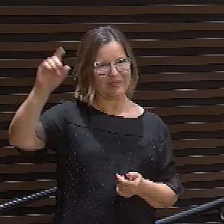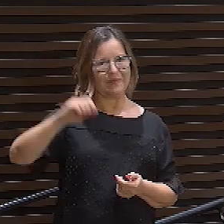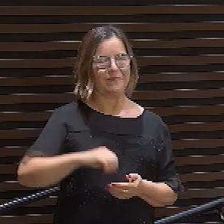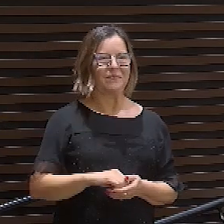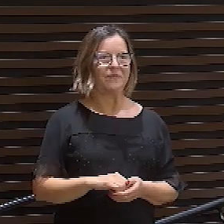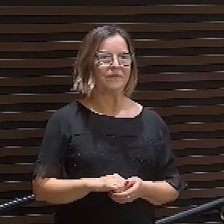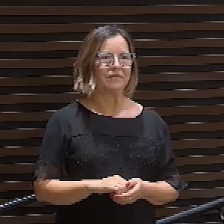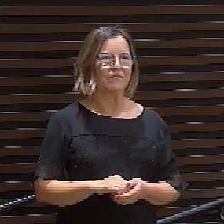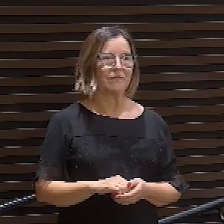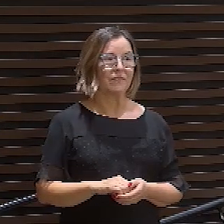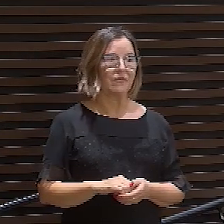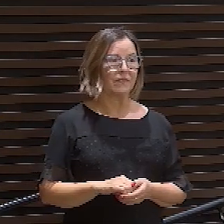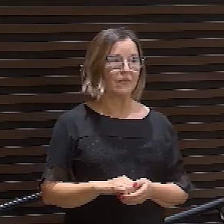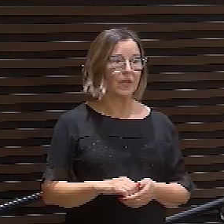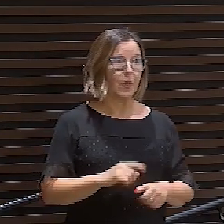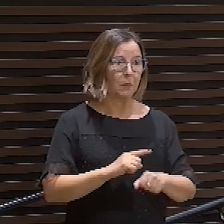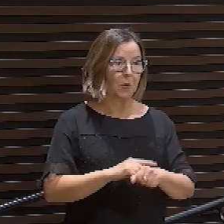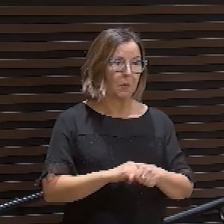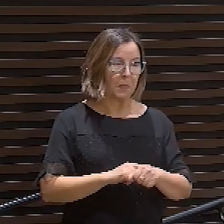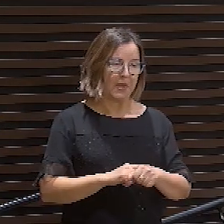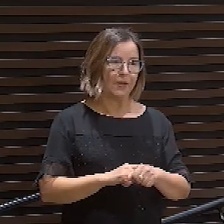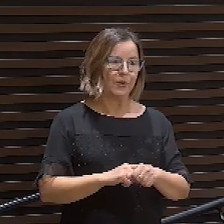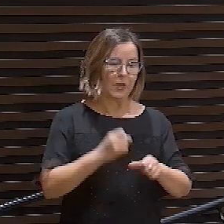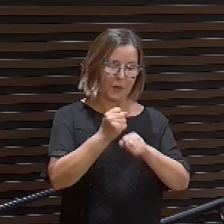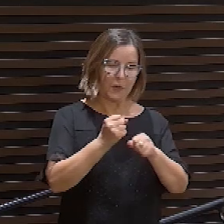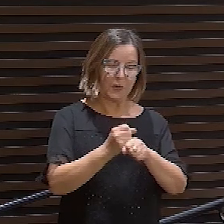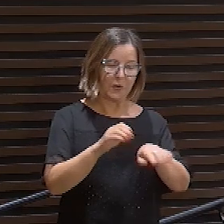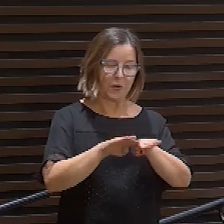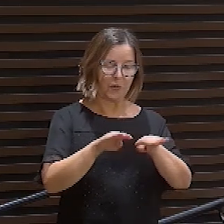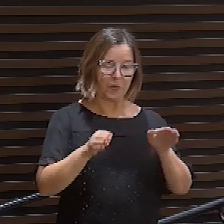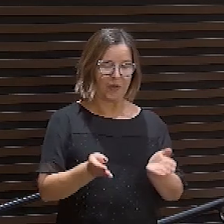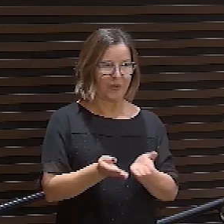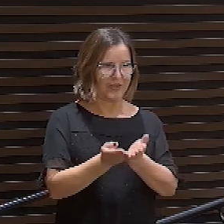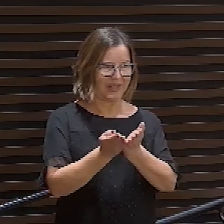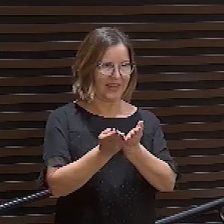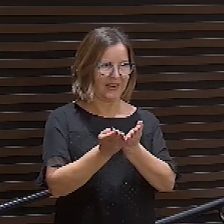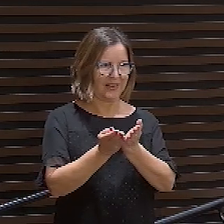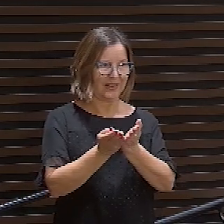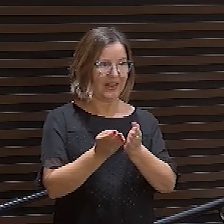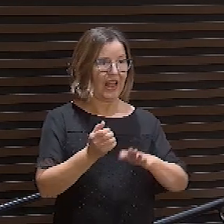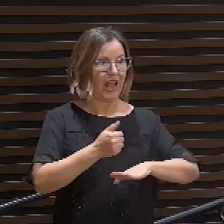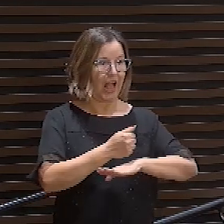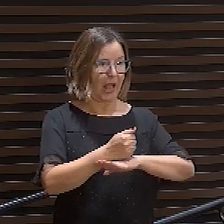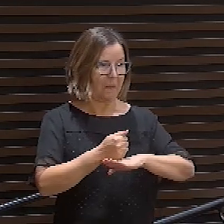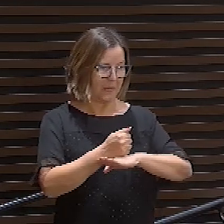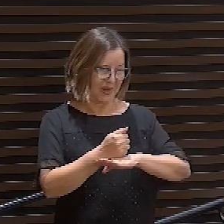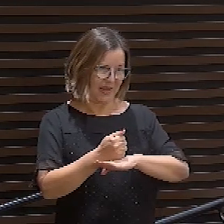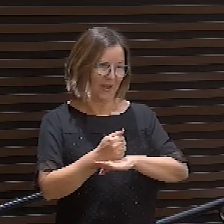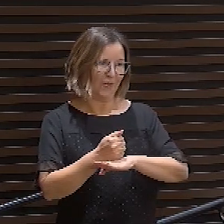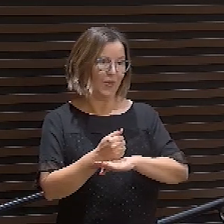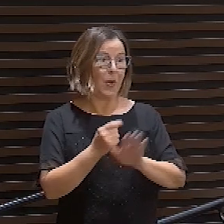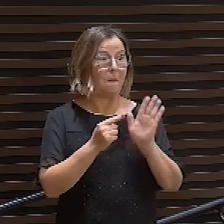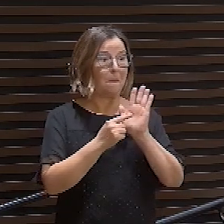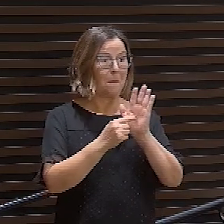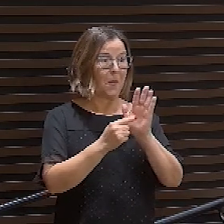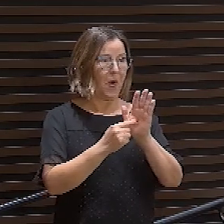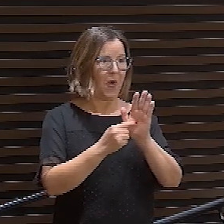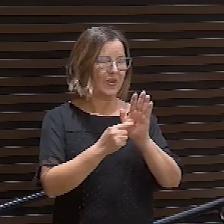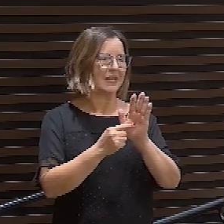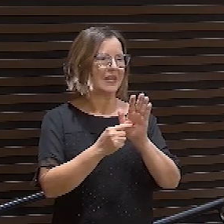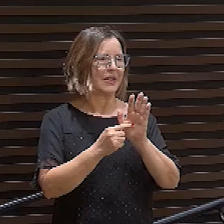Ao construir o altar, Abraão reafirma seu compromisso de viver em santidade